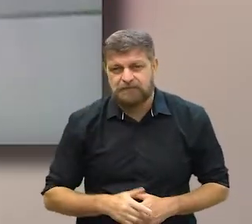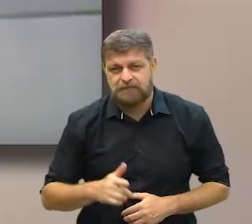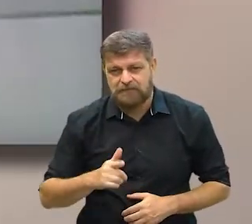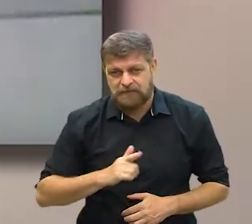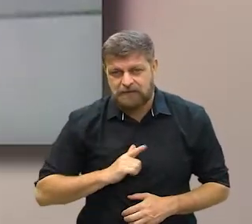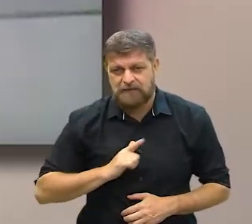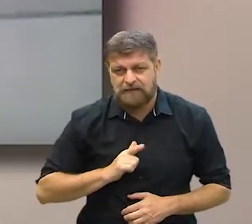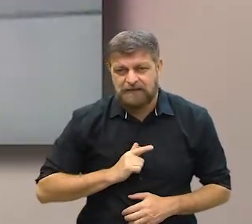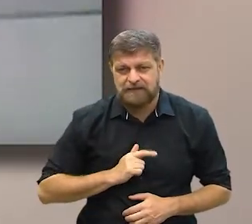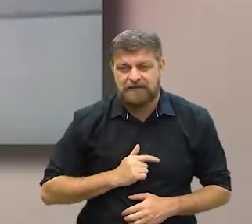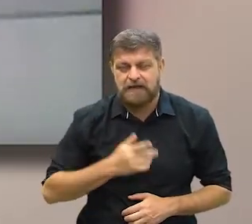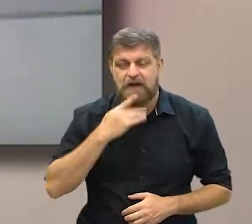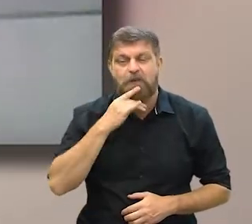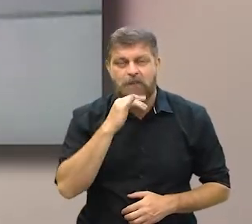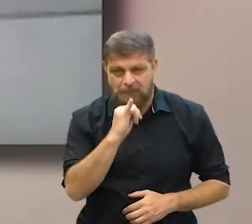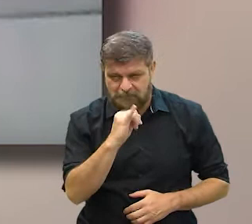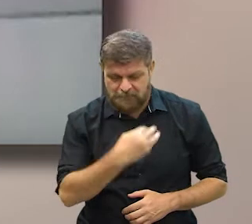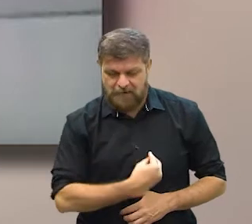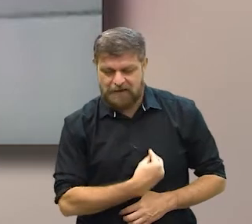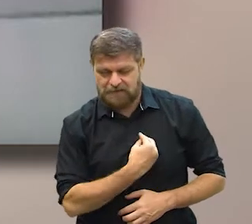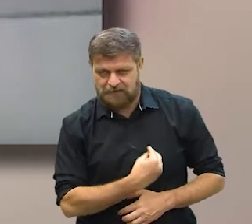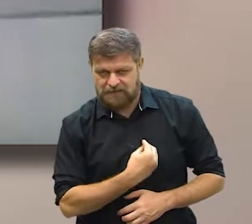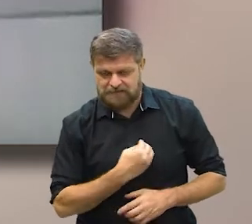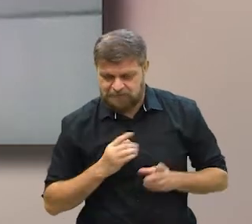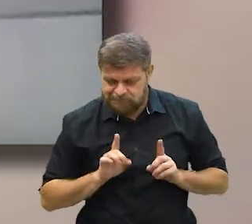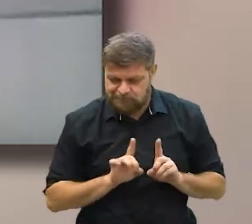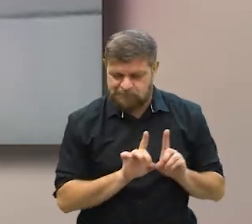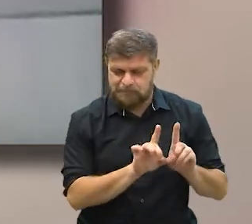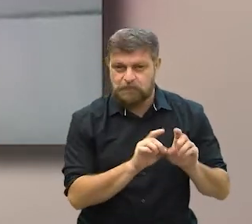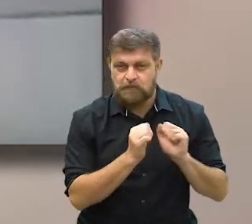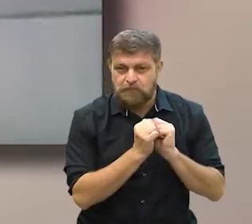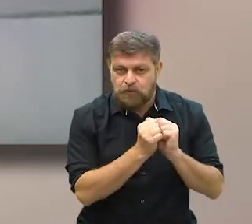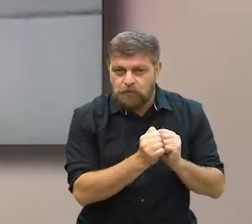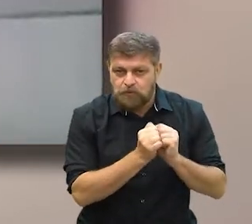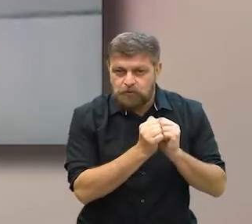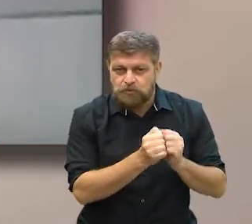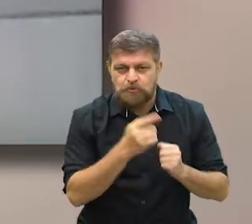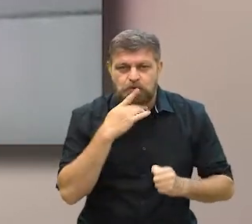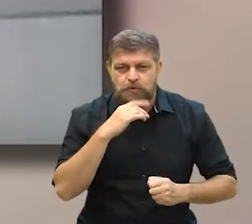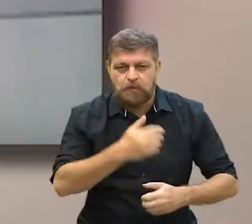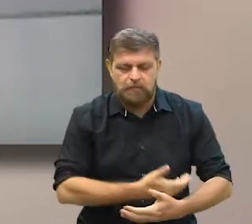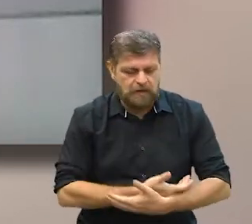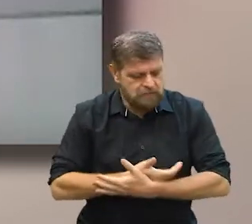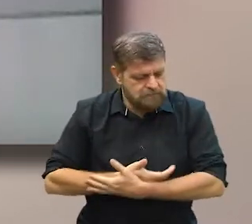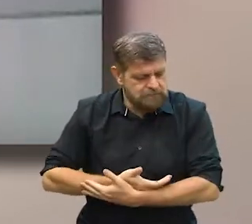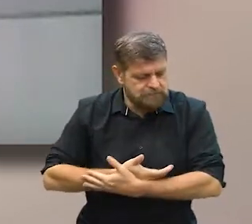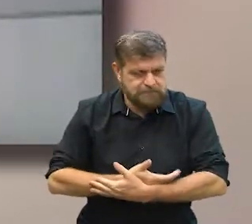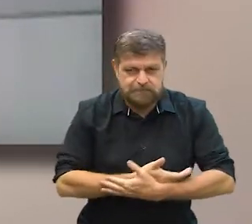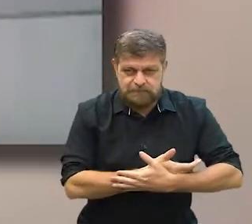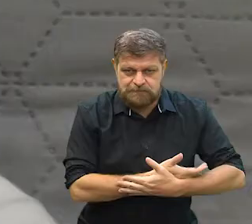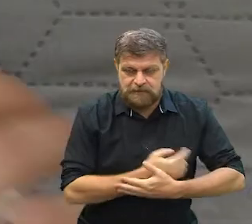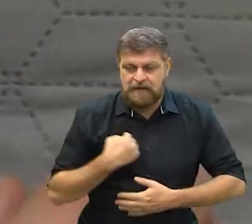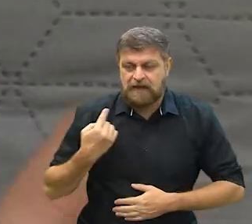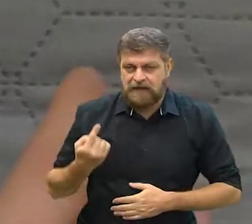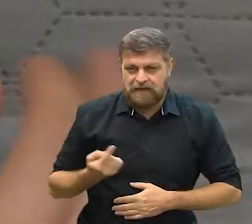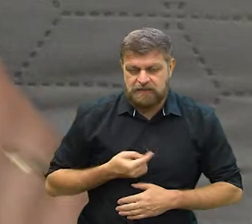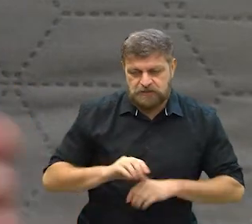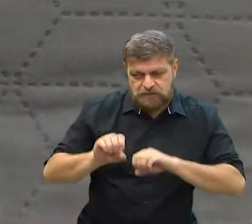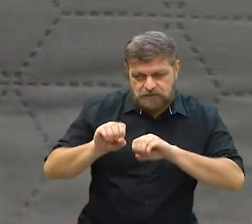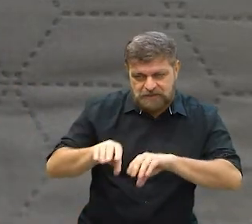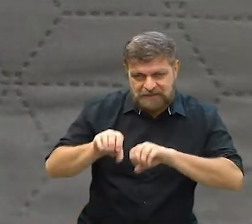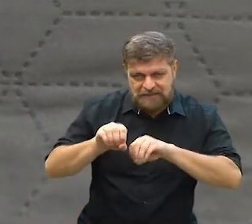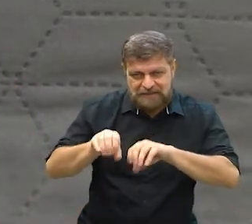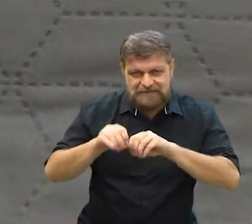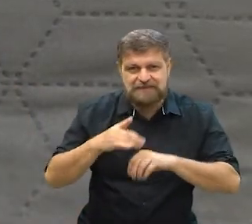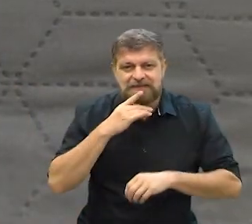rede de apoio é importantíssima. A gente tem que ter, né, um pai, né, presente,